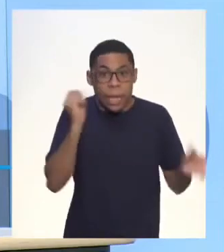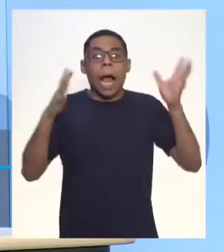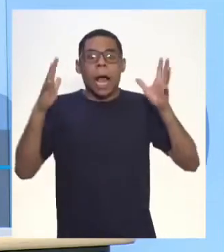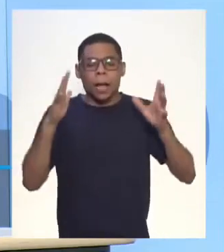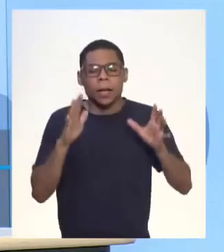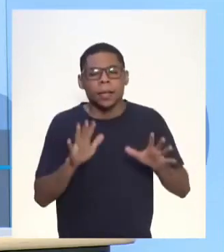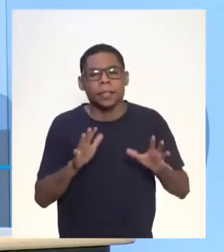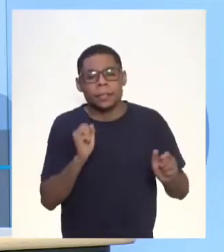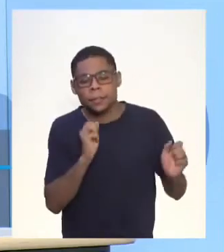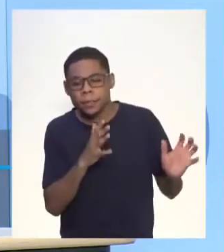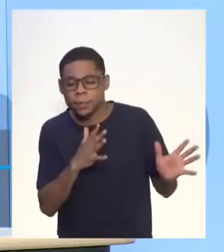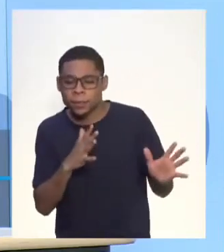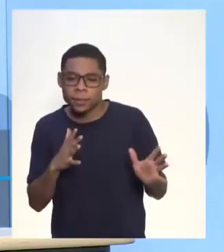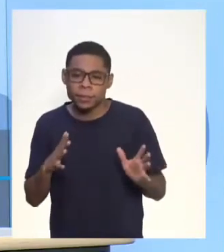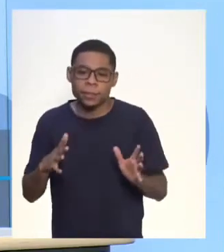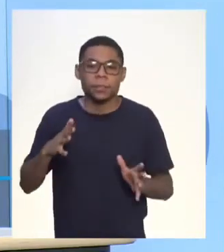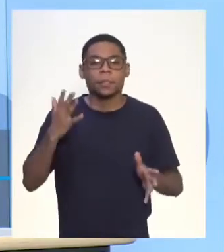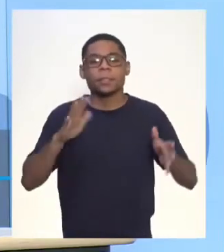não passe